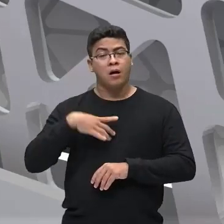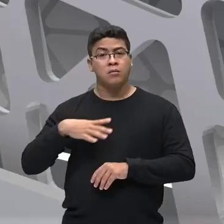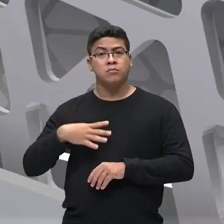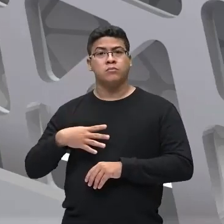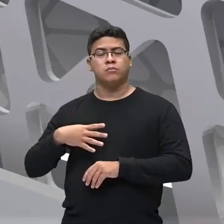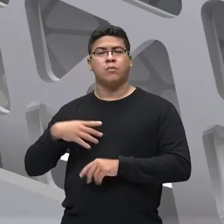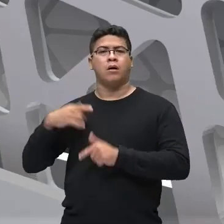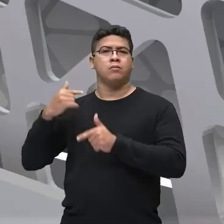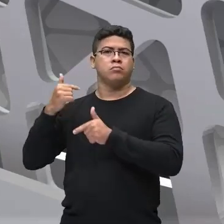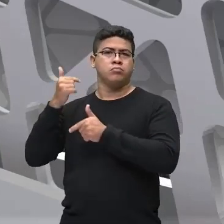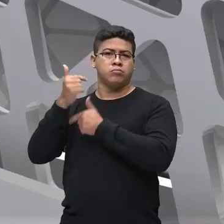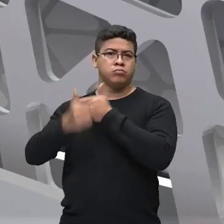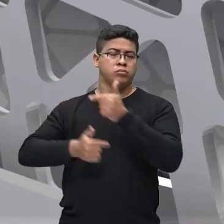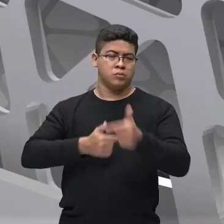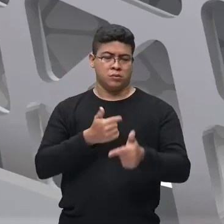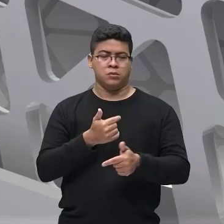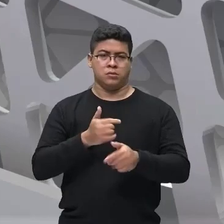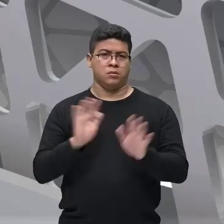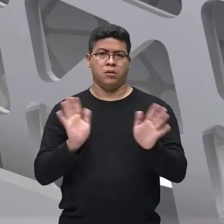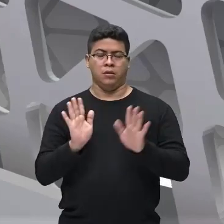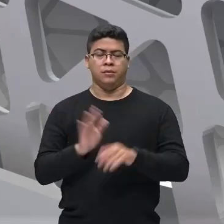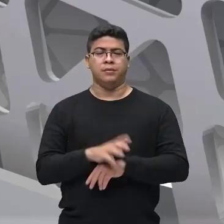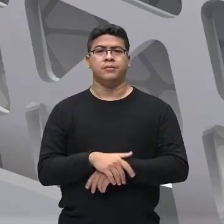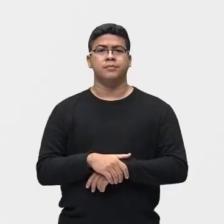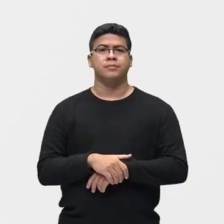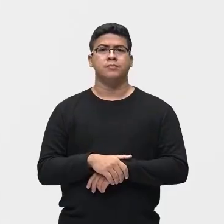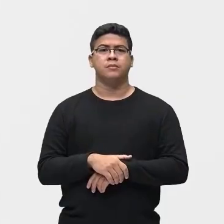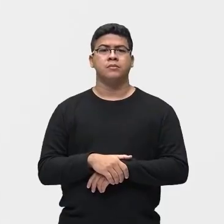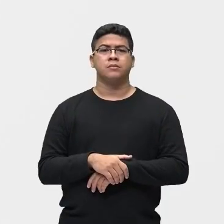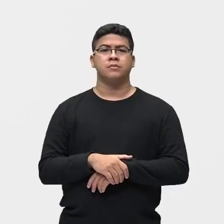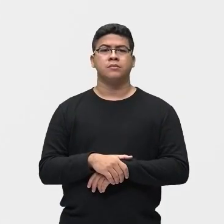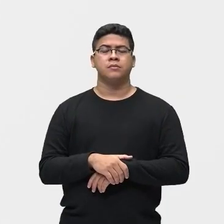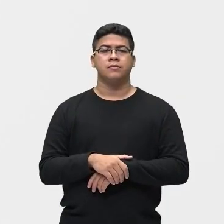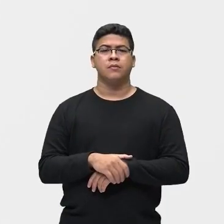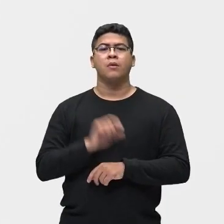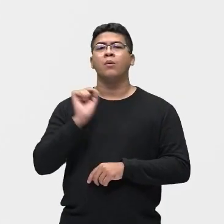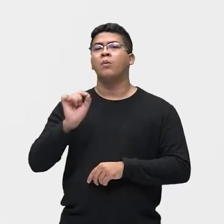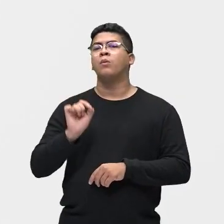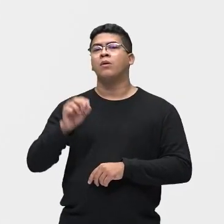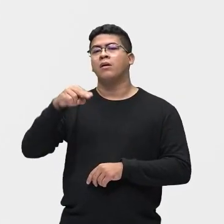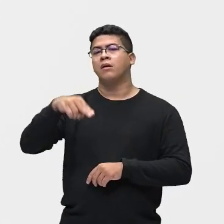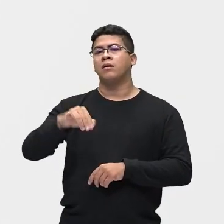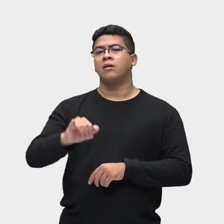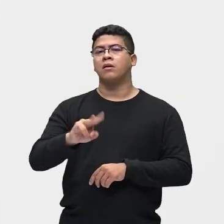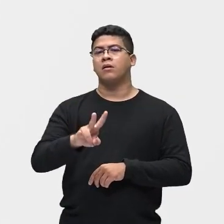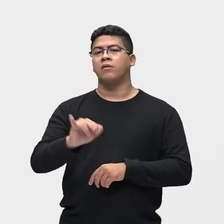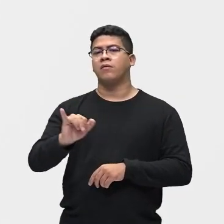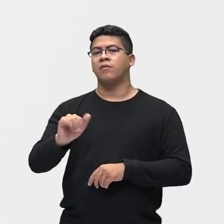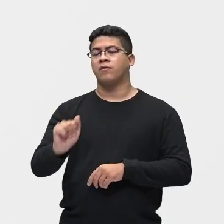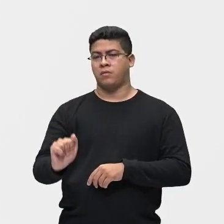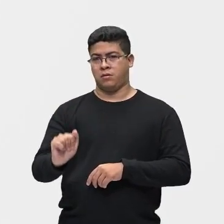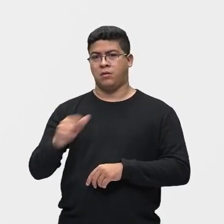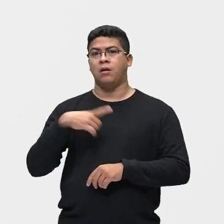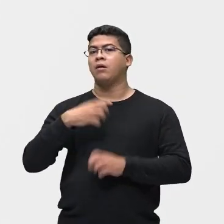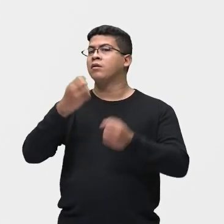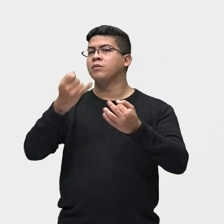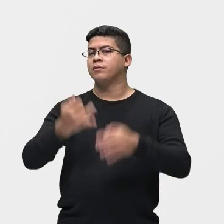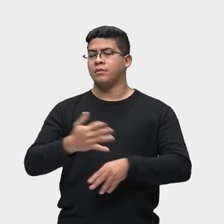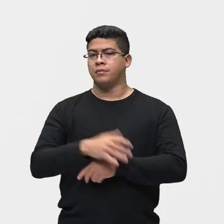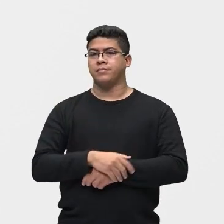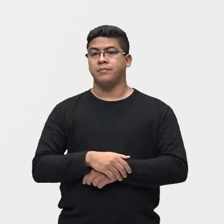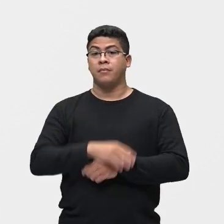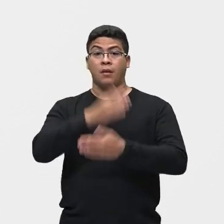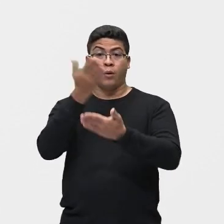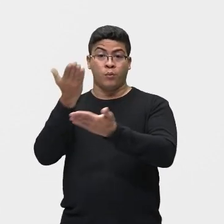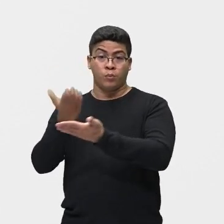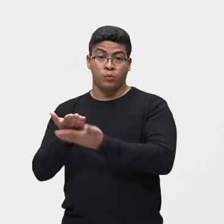fundamentalismo. Continuando, o que a Lívia diz? Estudo a relação do Estado com as religiões